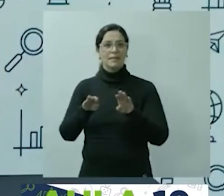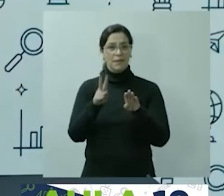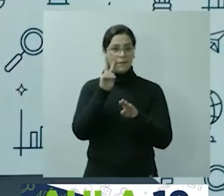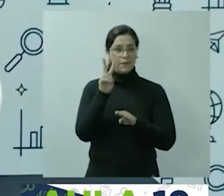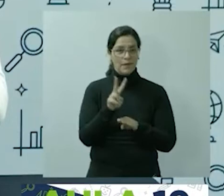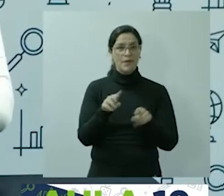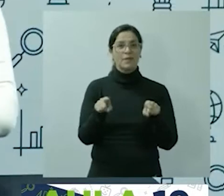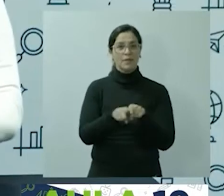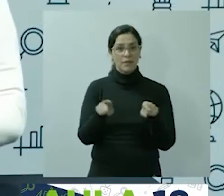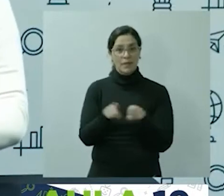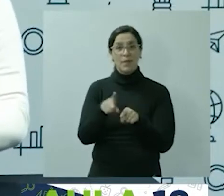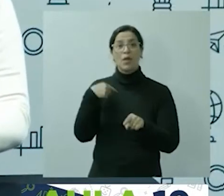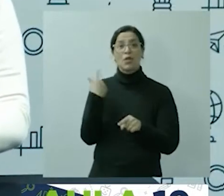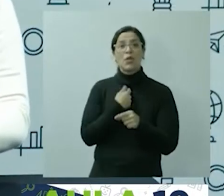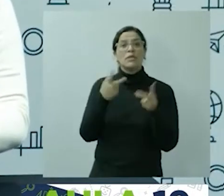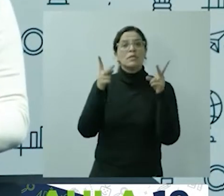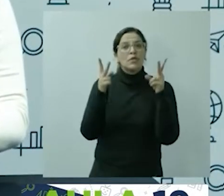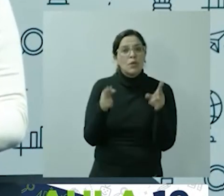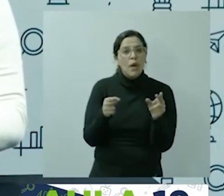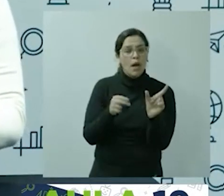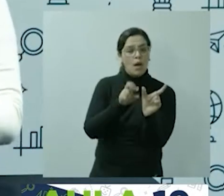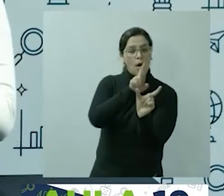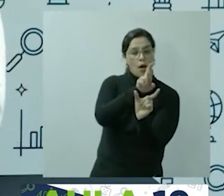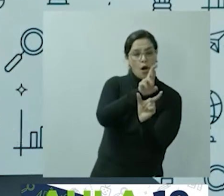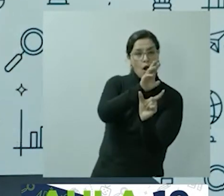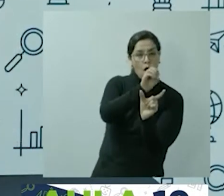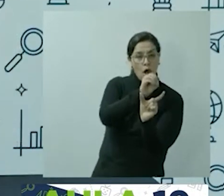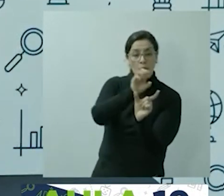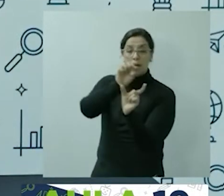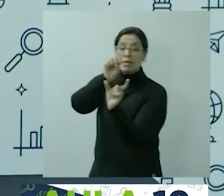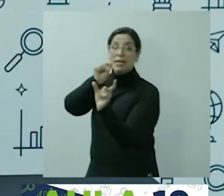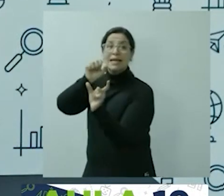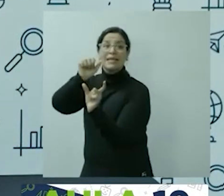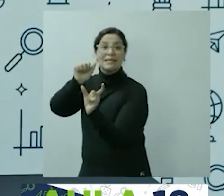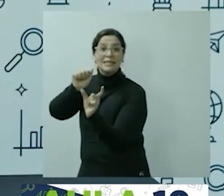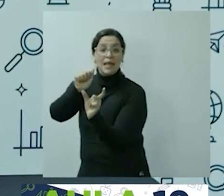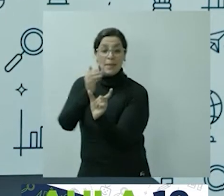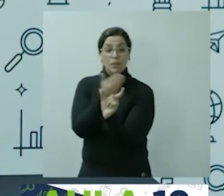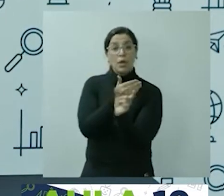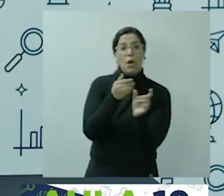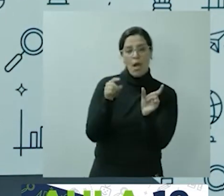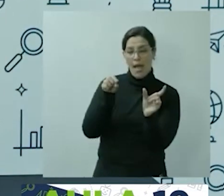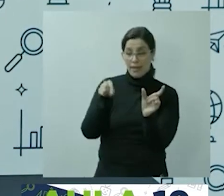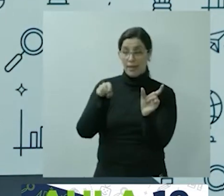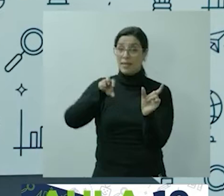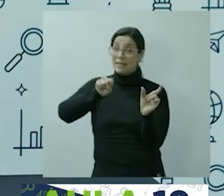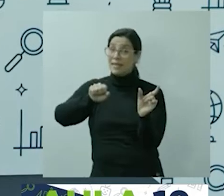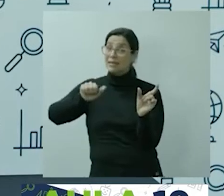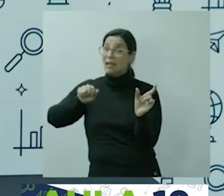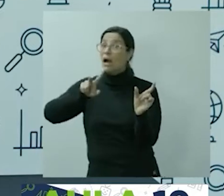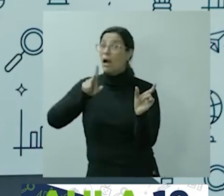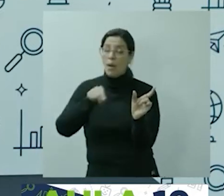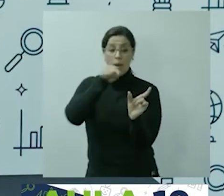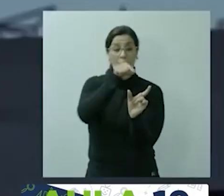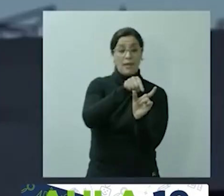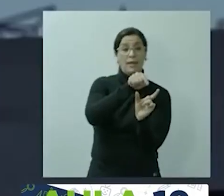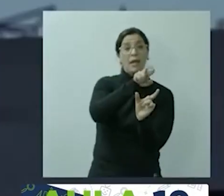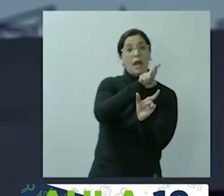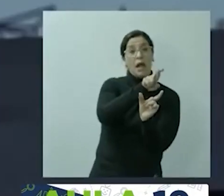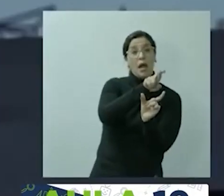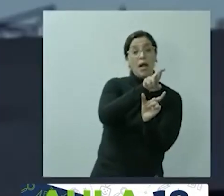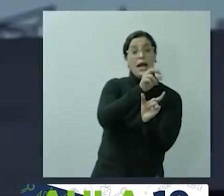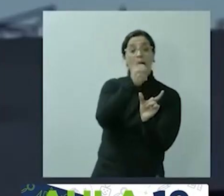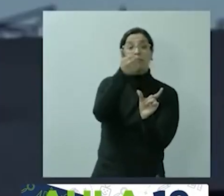Viram? Temos a mesma sílaba final, mas aqui na sílaba inicial nós trocamos a letra